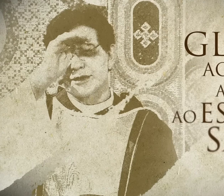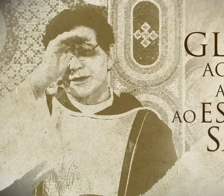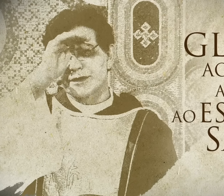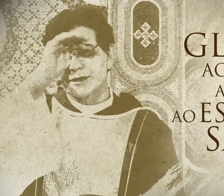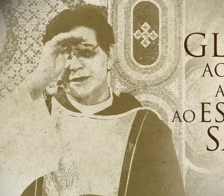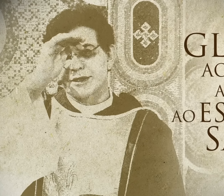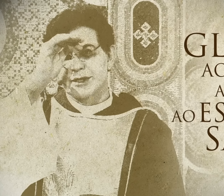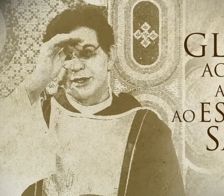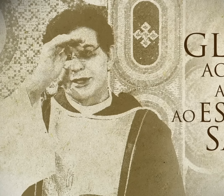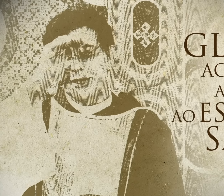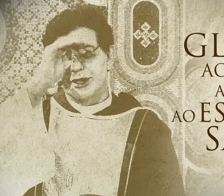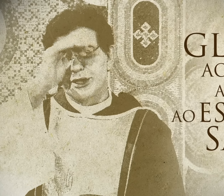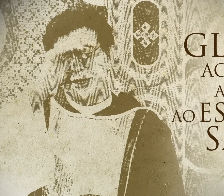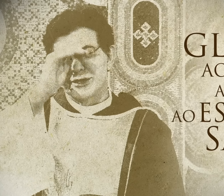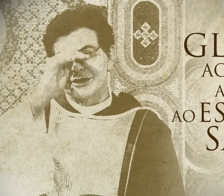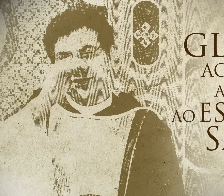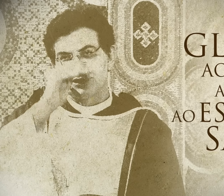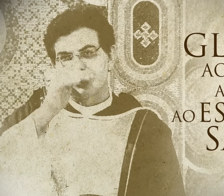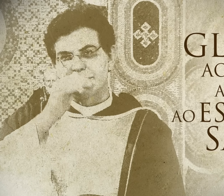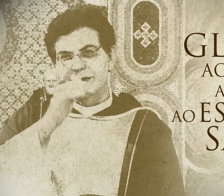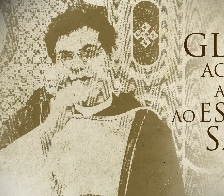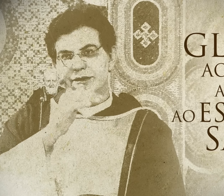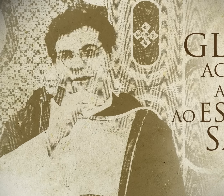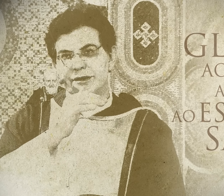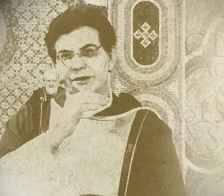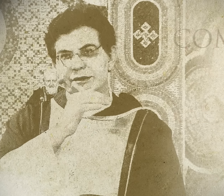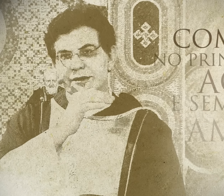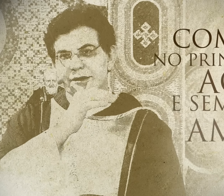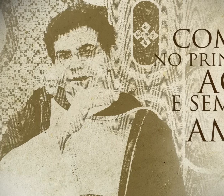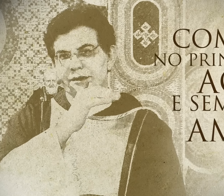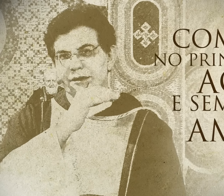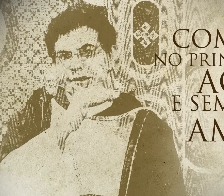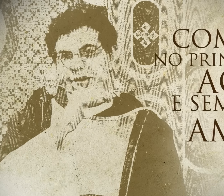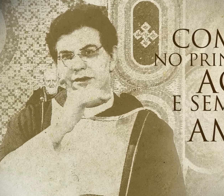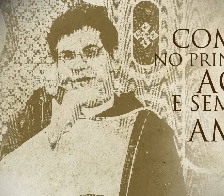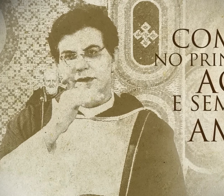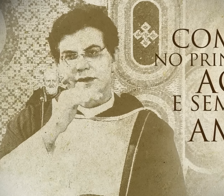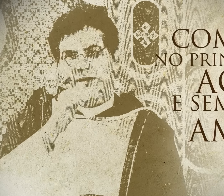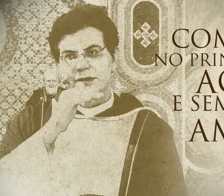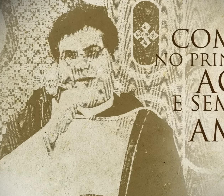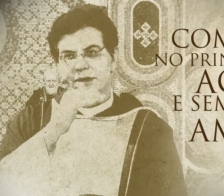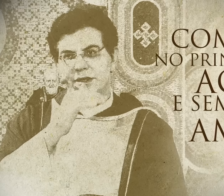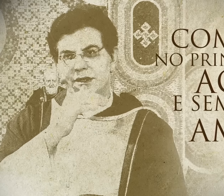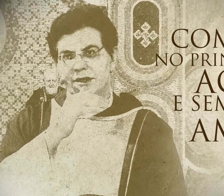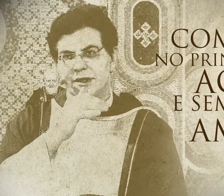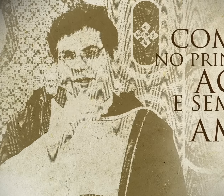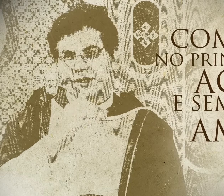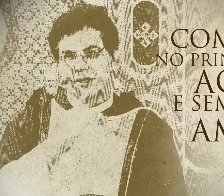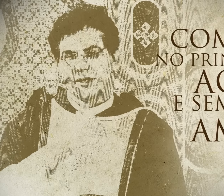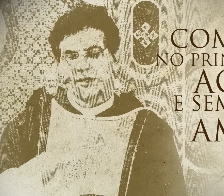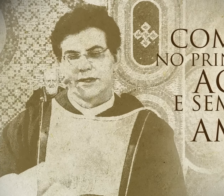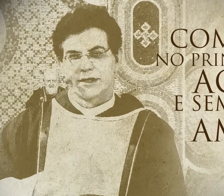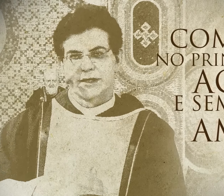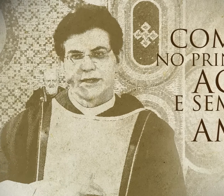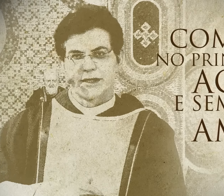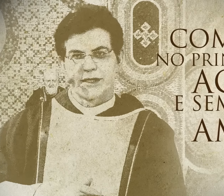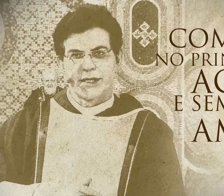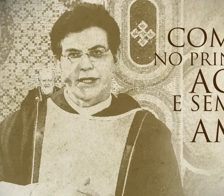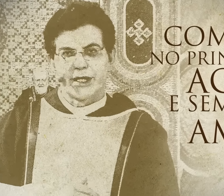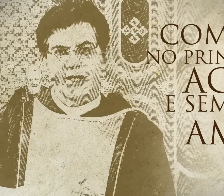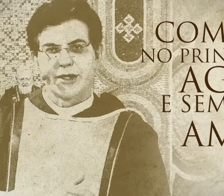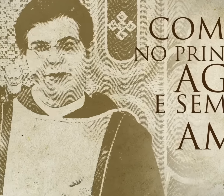Glória ao Pai, ao Filho e ao Espírito Santo, como era no princípio, agora e sempre. Amém.